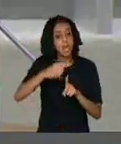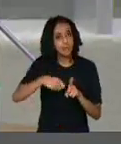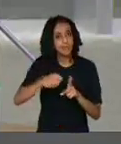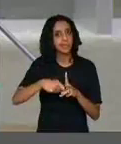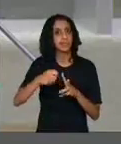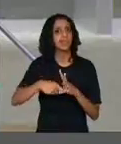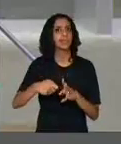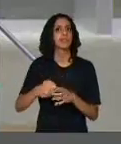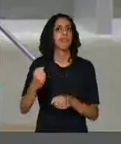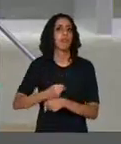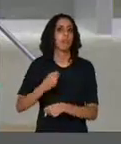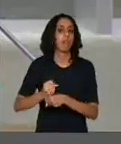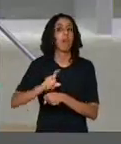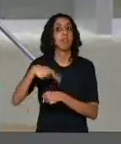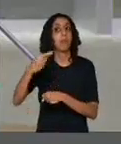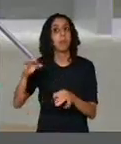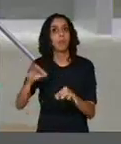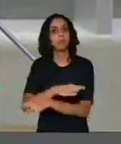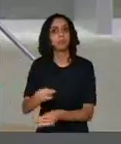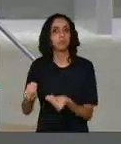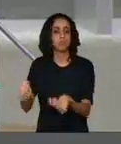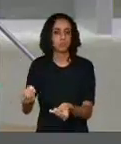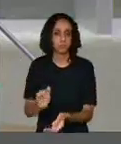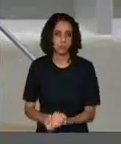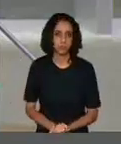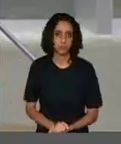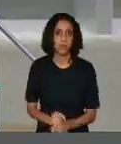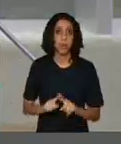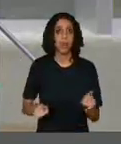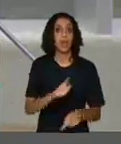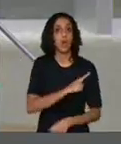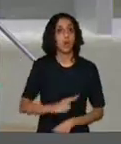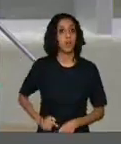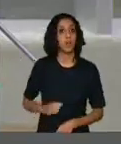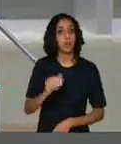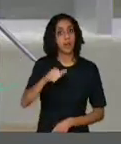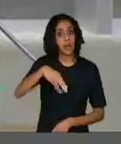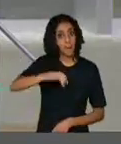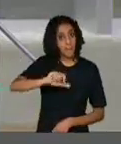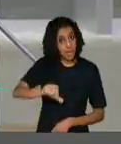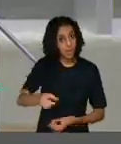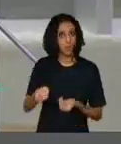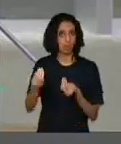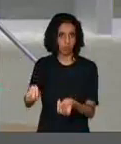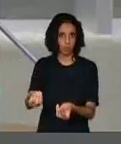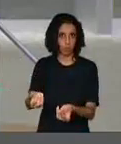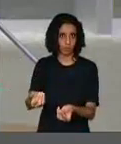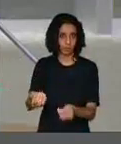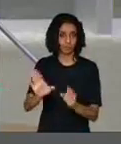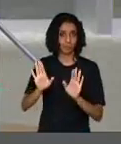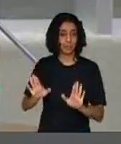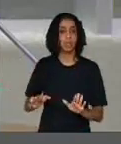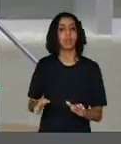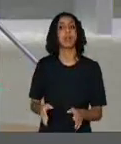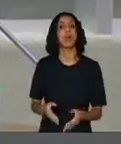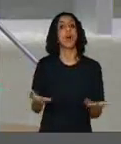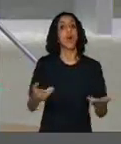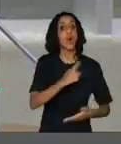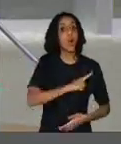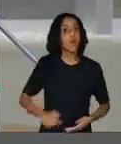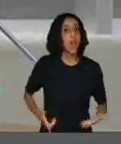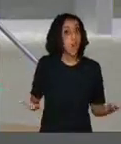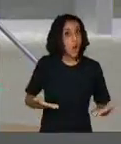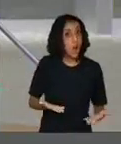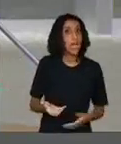e entregue, funcionando pelo governador Camilo. Valdez queria, o atual, queria